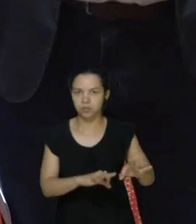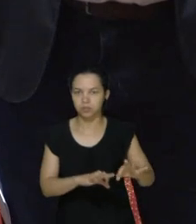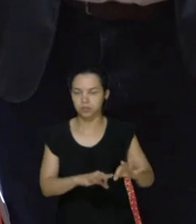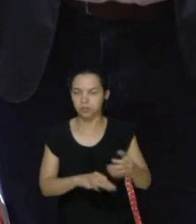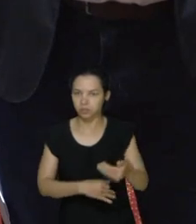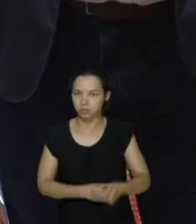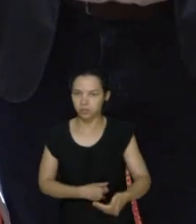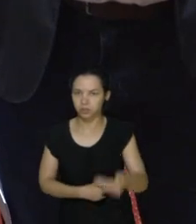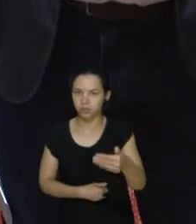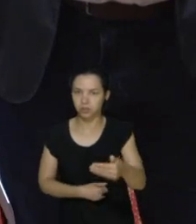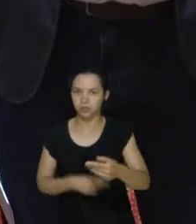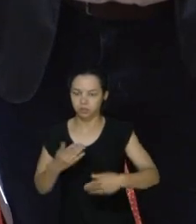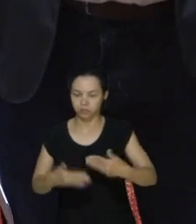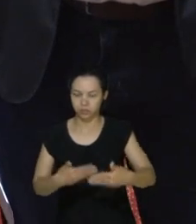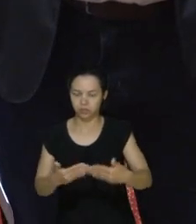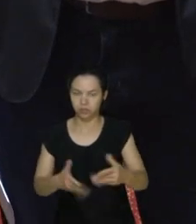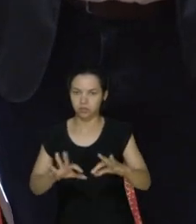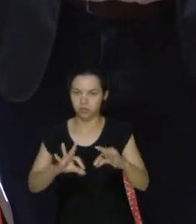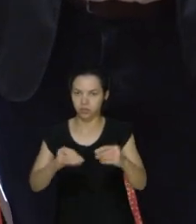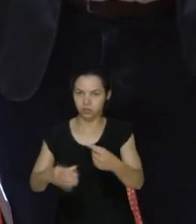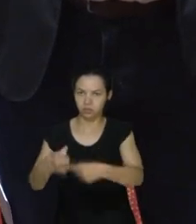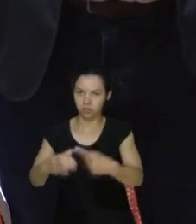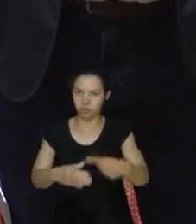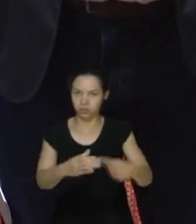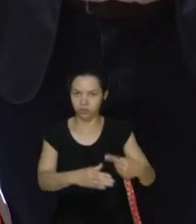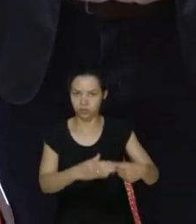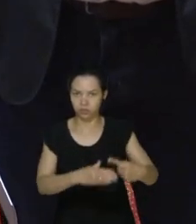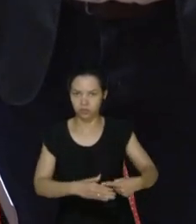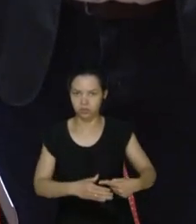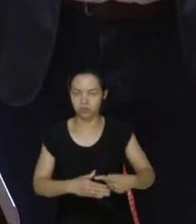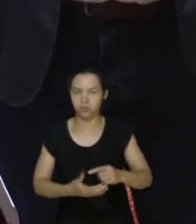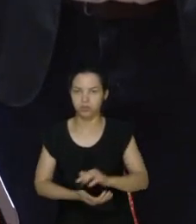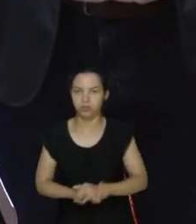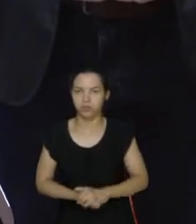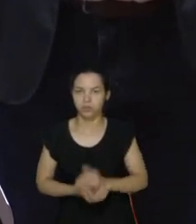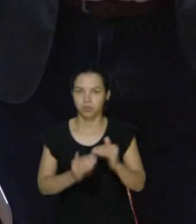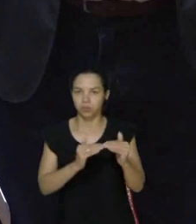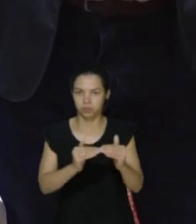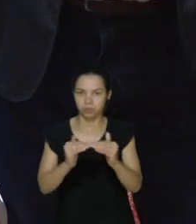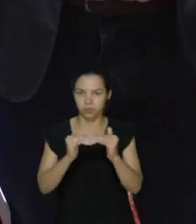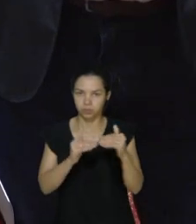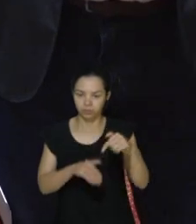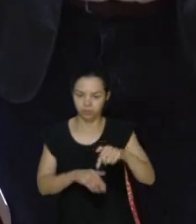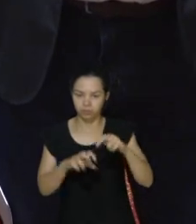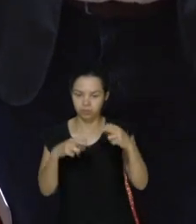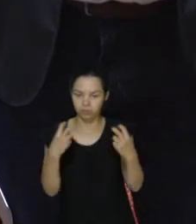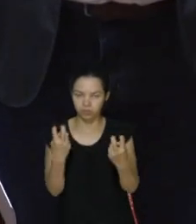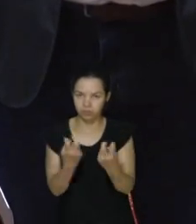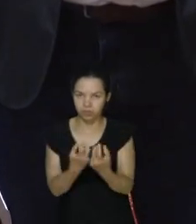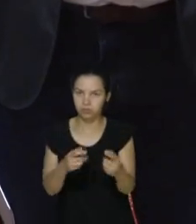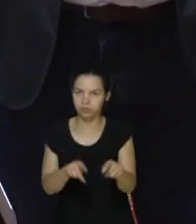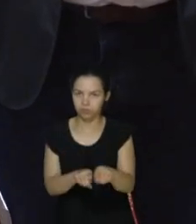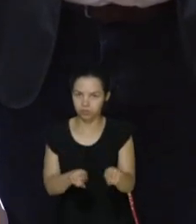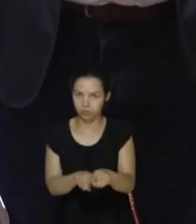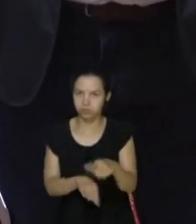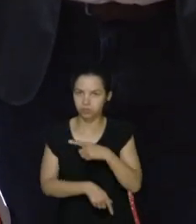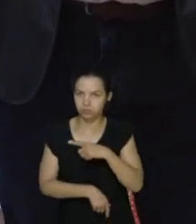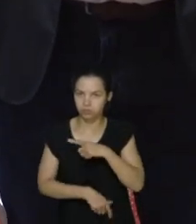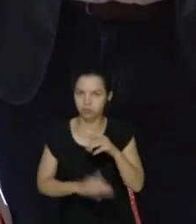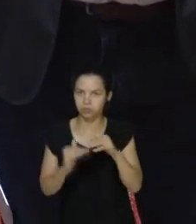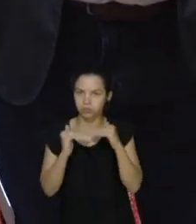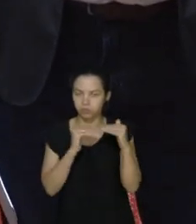passou, tramitou em todas as comissões, por unanimidade, aqui no plenário também houve